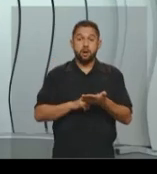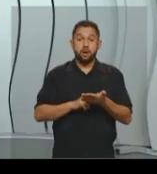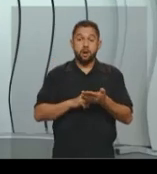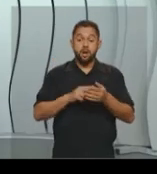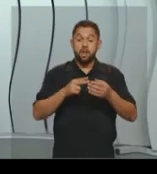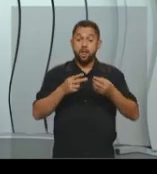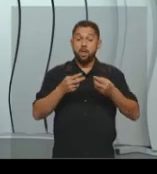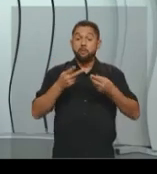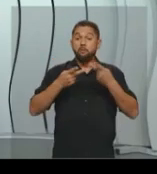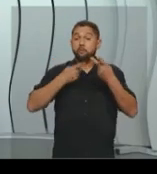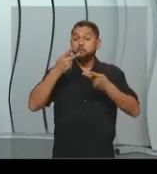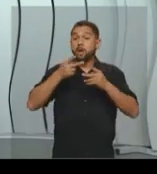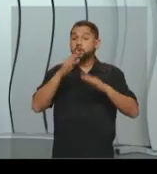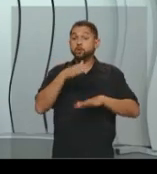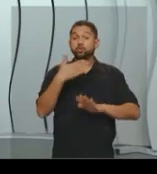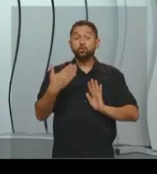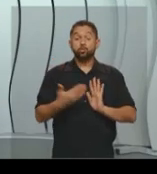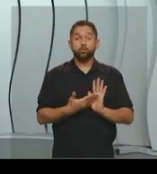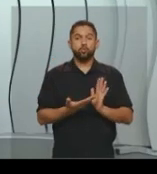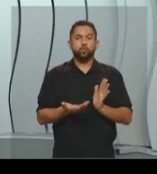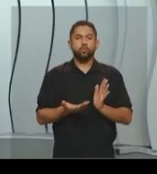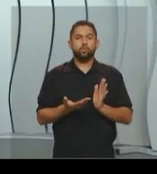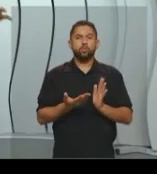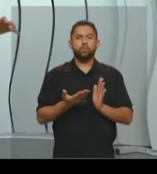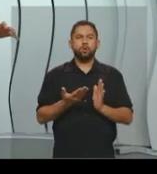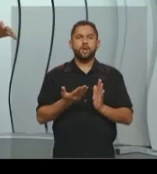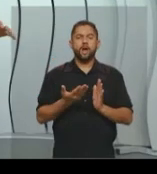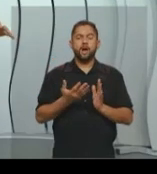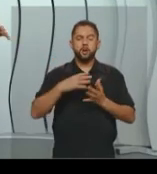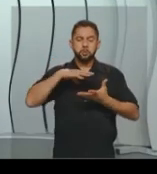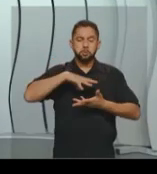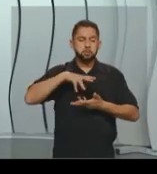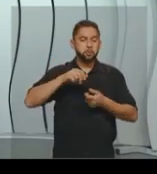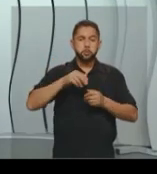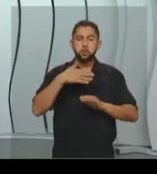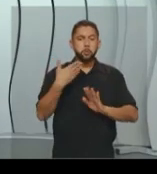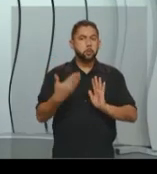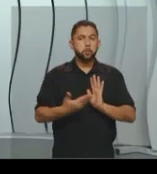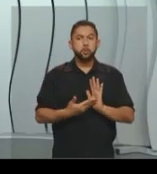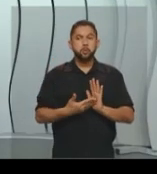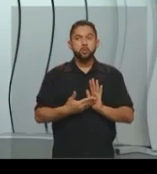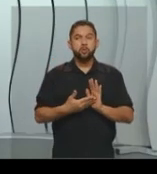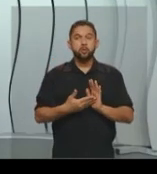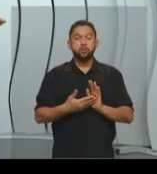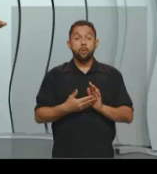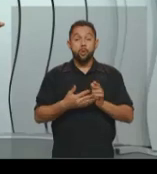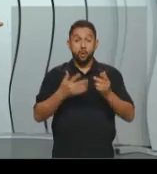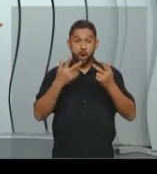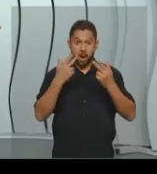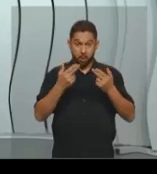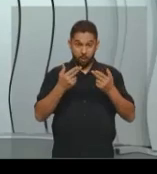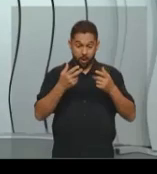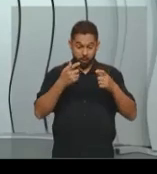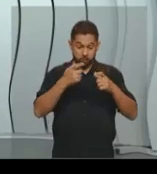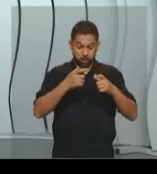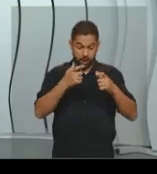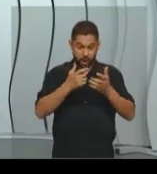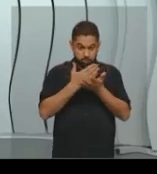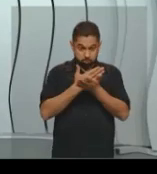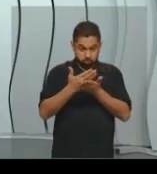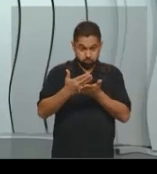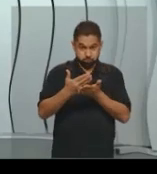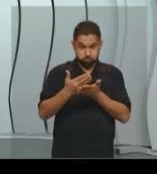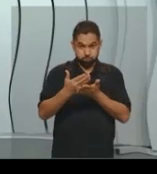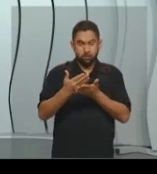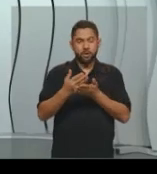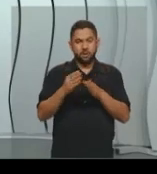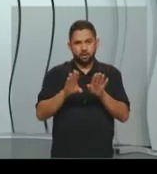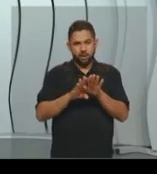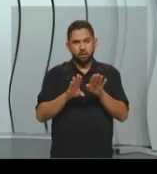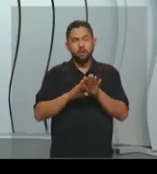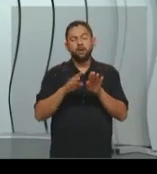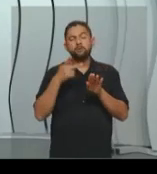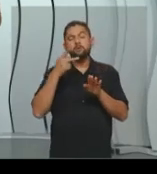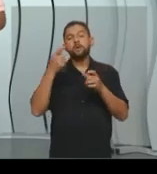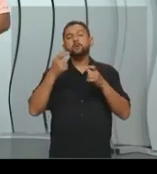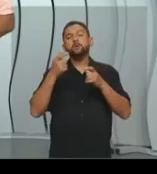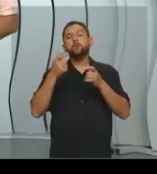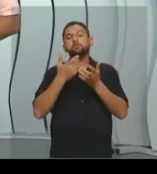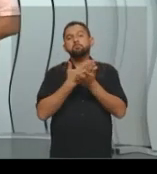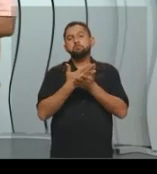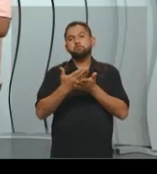a partir de uma mesma plataforma, de um mesmo ponto de partida. E nós vamos falar desse ponto de partida aqui